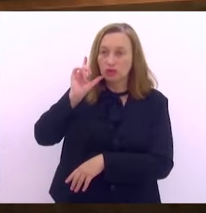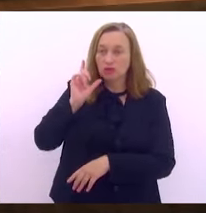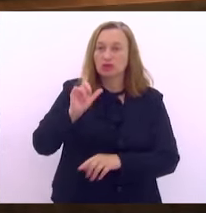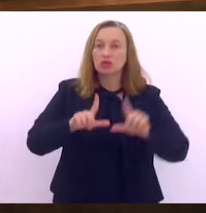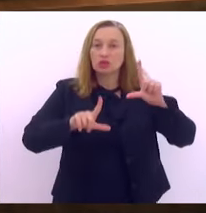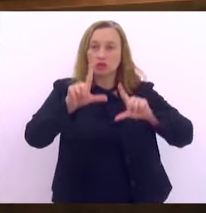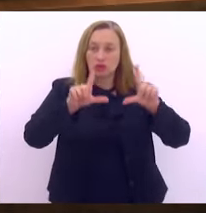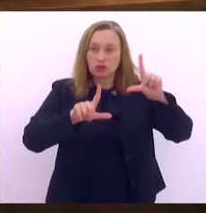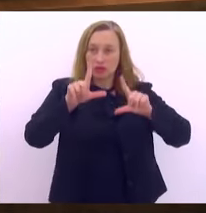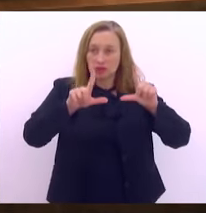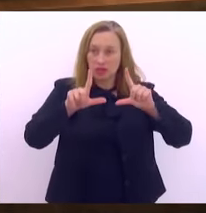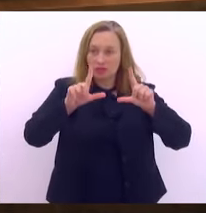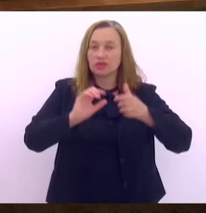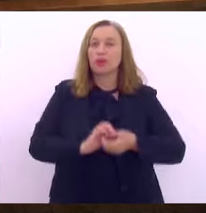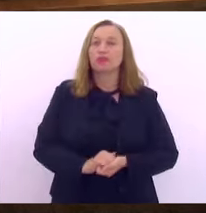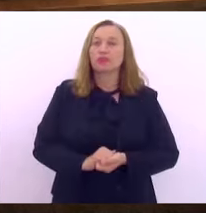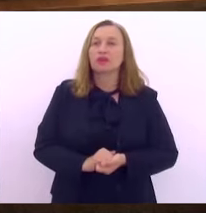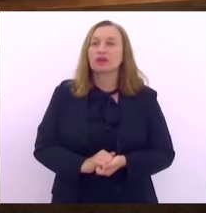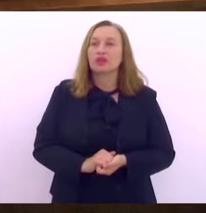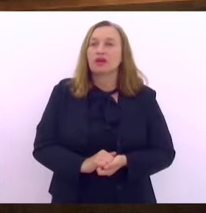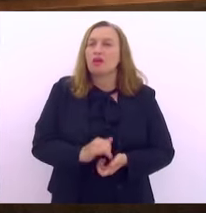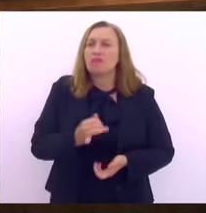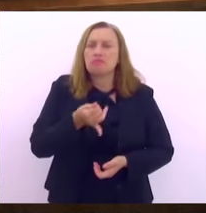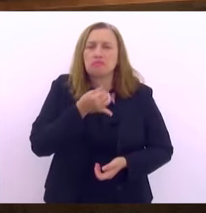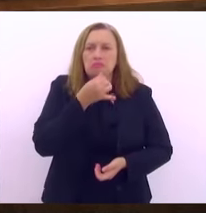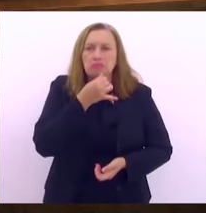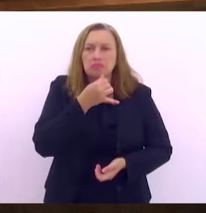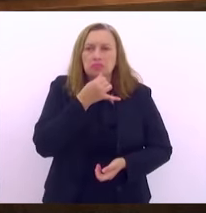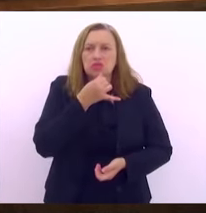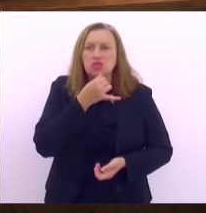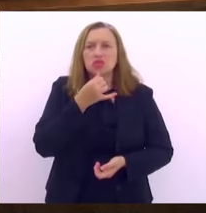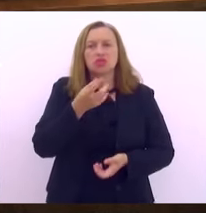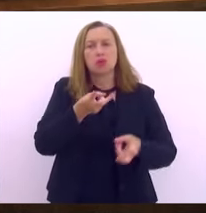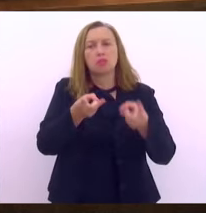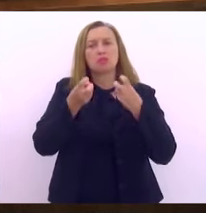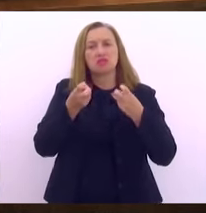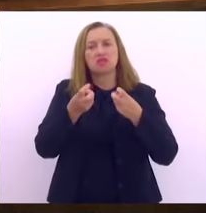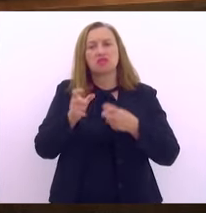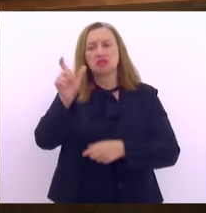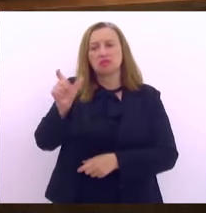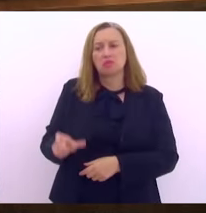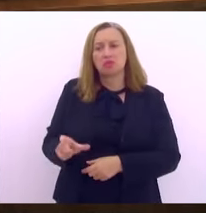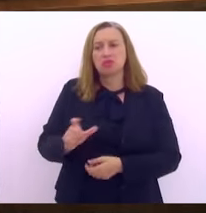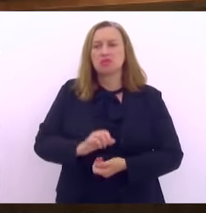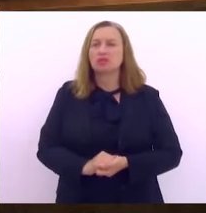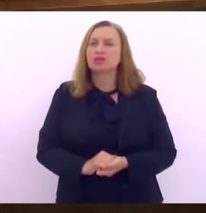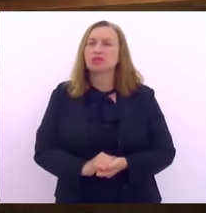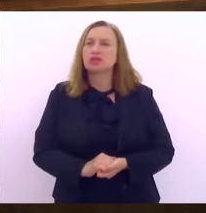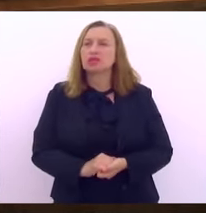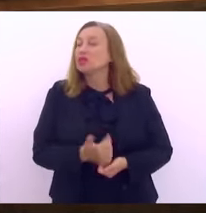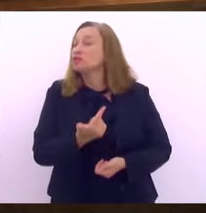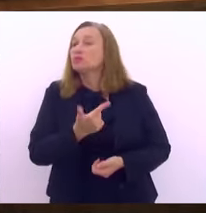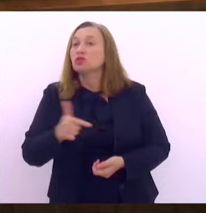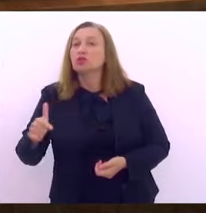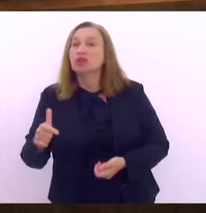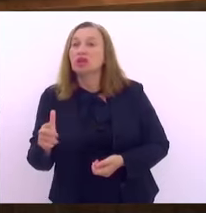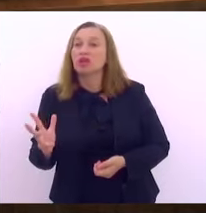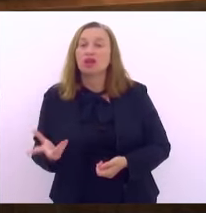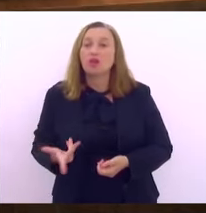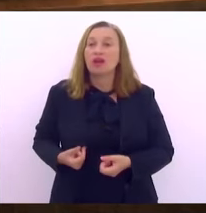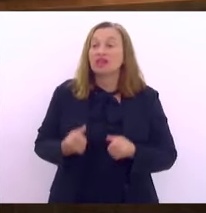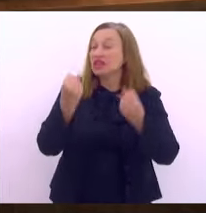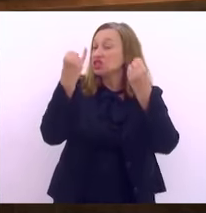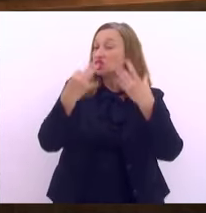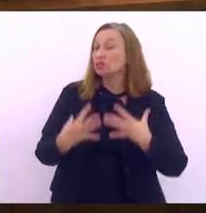veículo de comunicação, foi uma das cenas mais lamentáveis que eu pude observar de alguém na vida pública. Ela não tem condições de dar